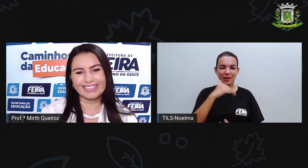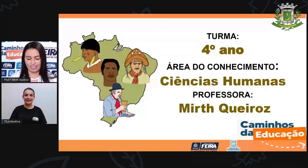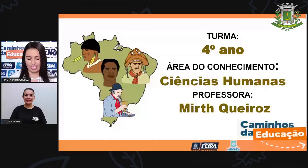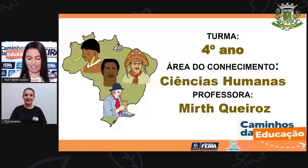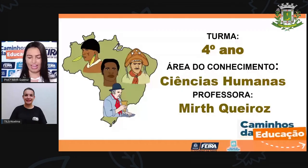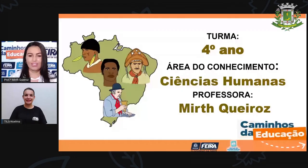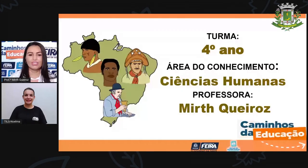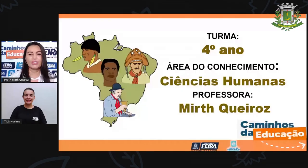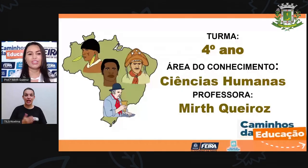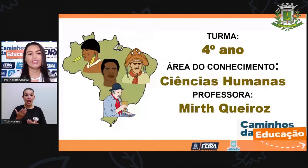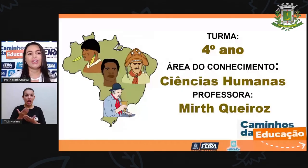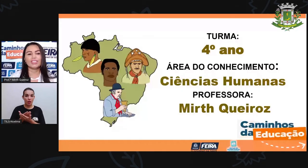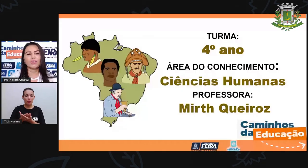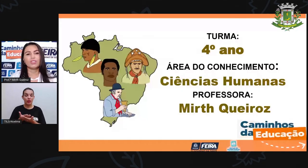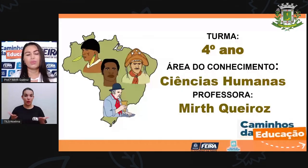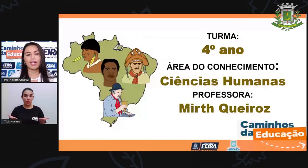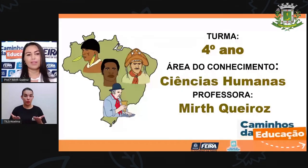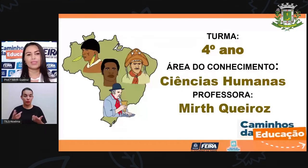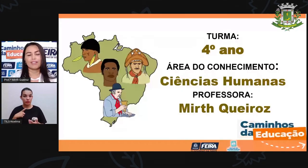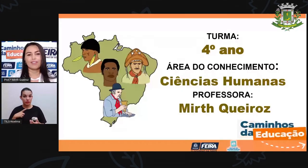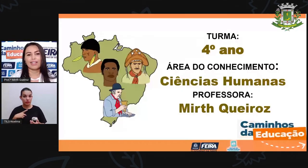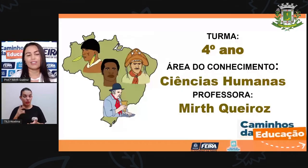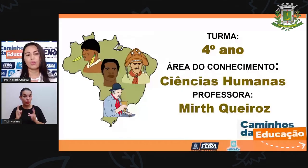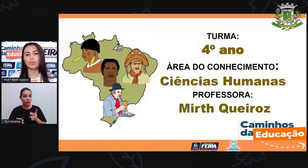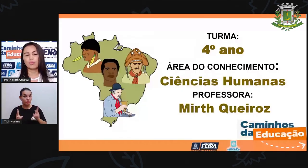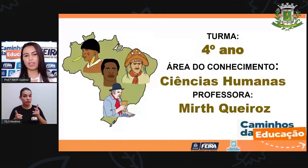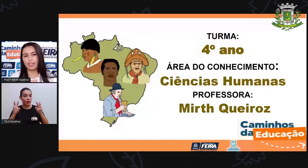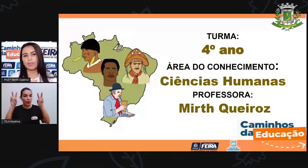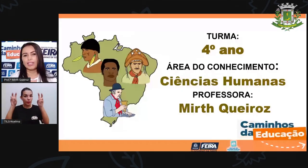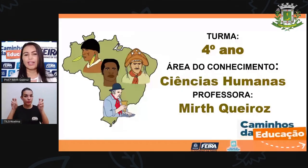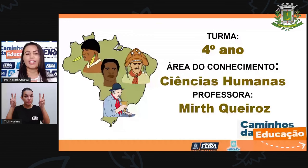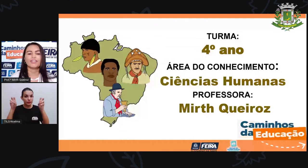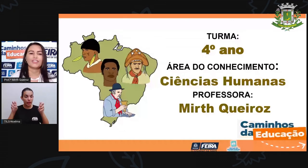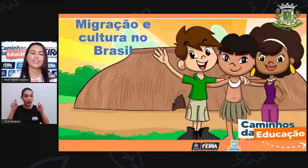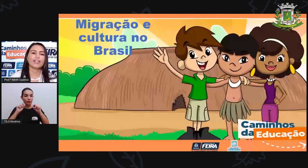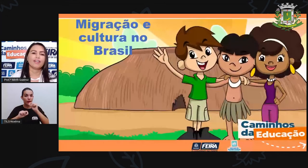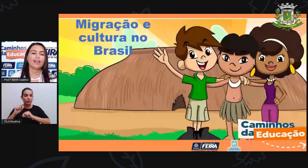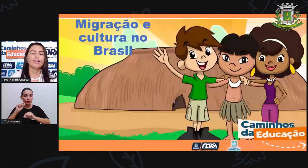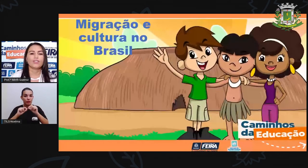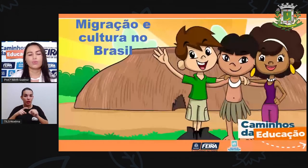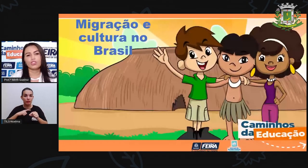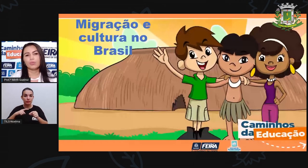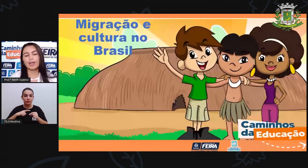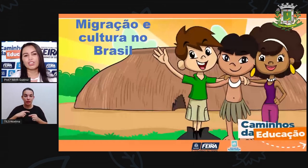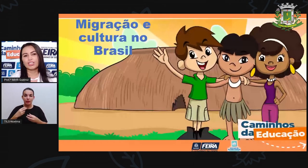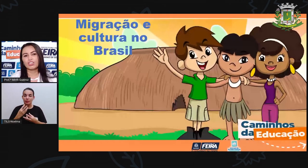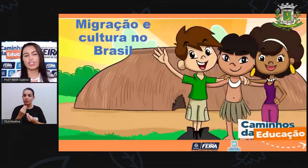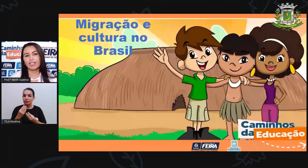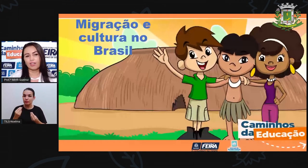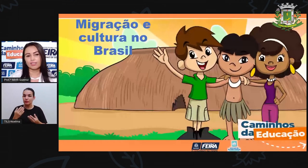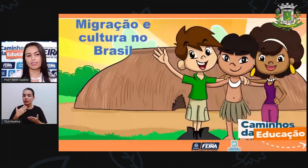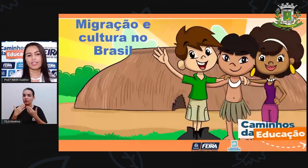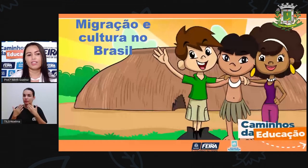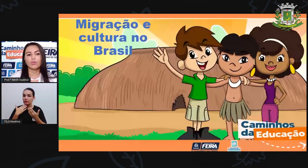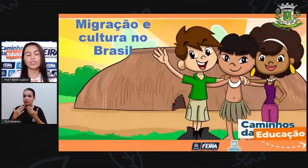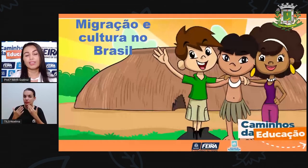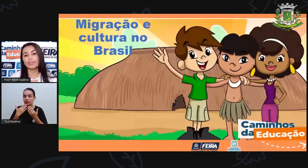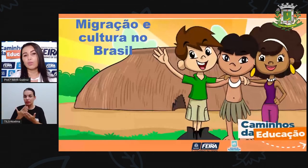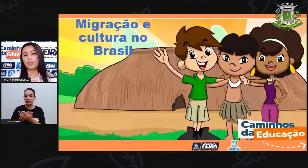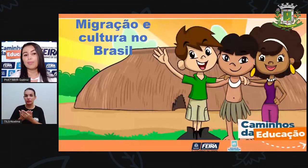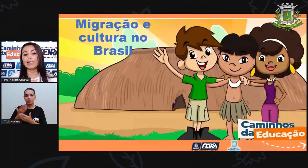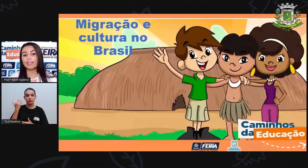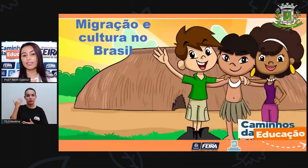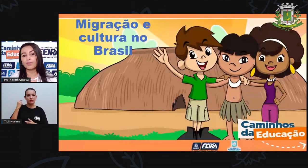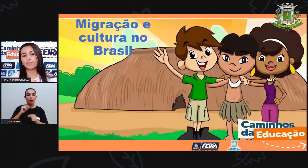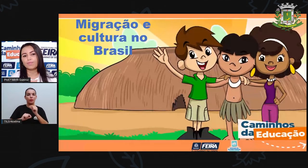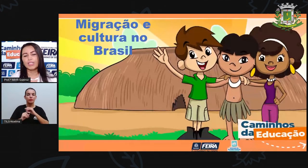aula? Na aula de hoje nós continuaremos a falar sobre um tema que a tem discutido bastante em aulas anteriores, que é